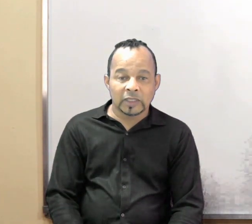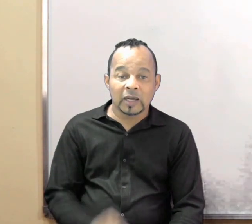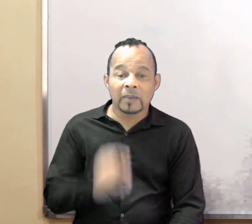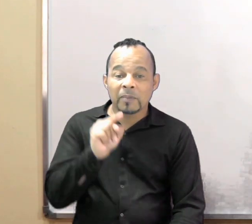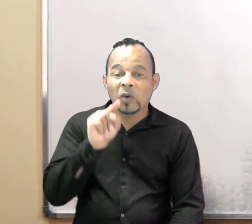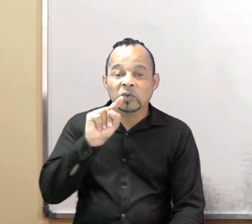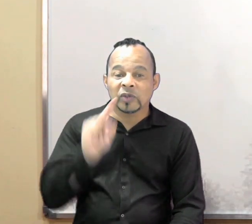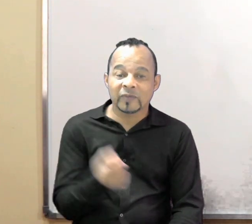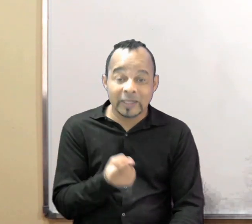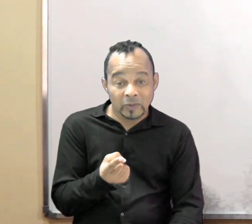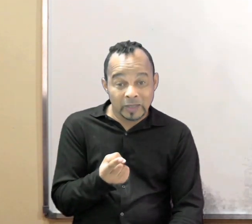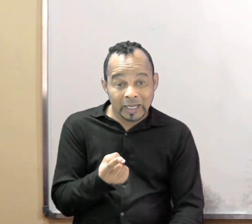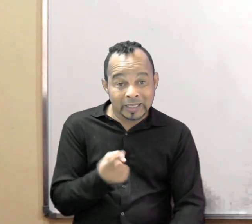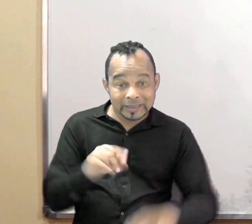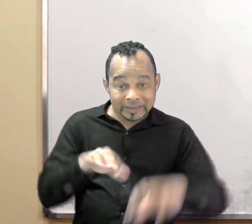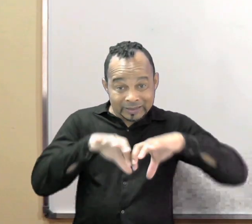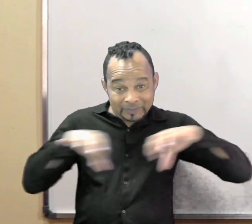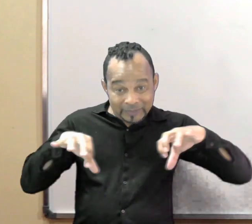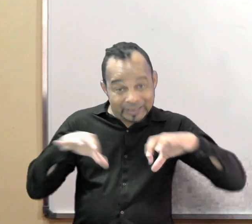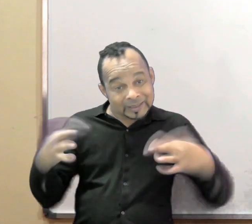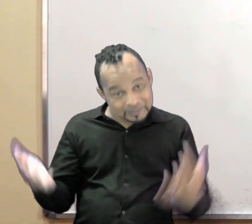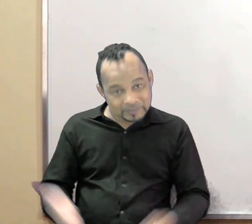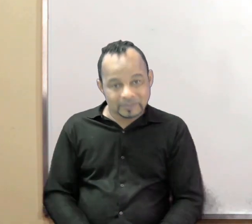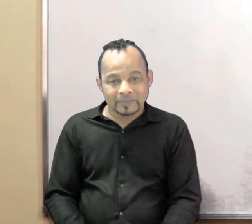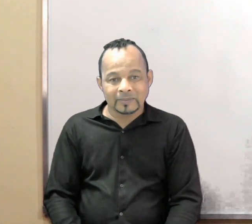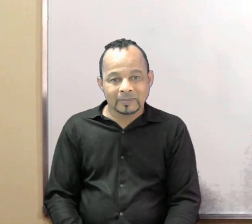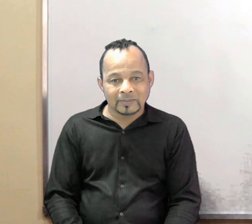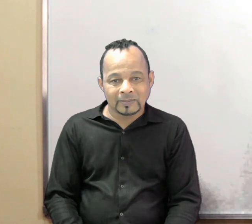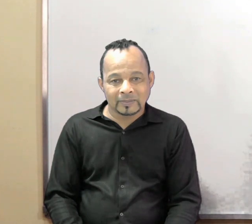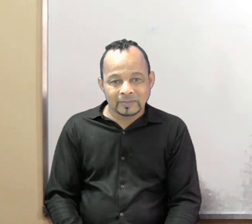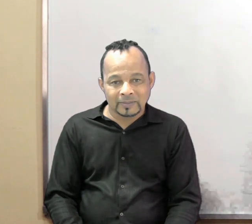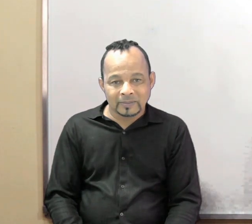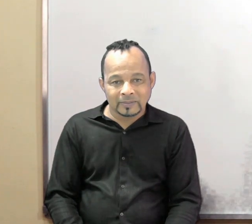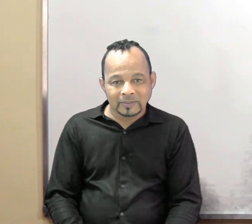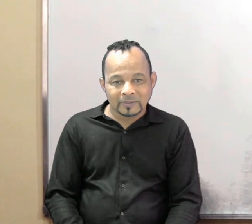ponto e vírgula para separar as componentes,